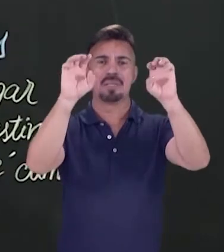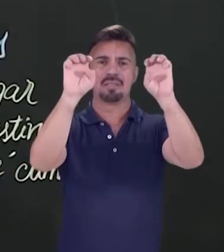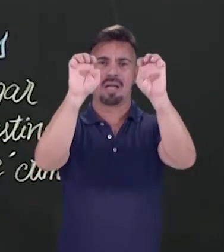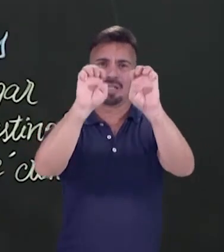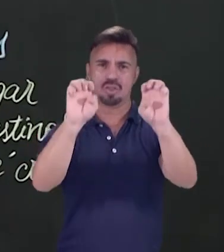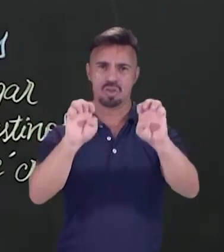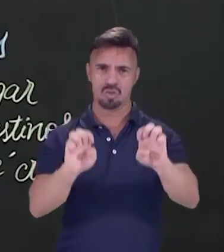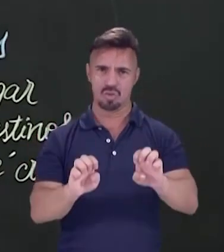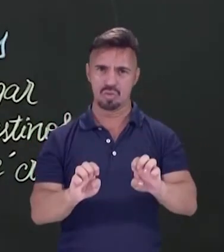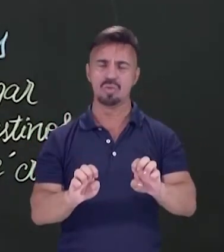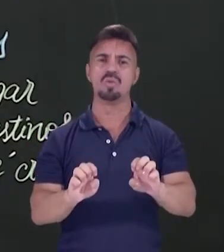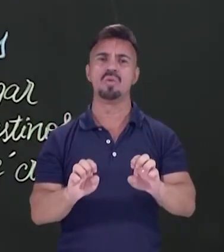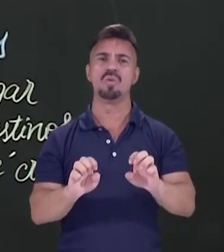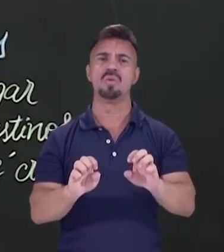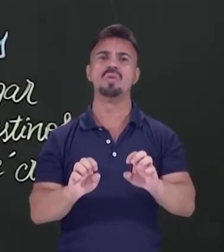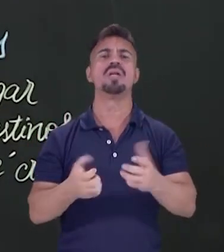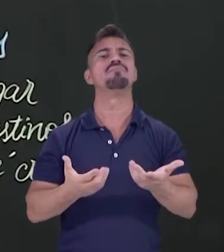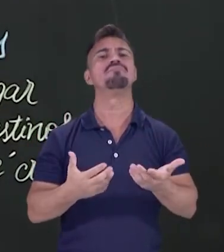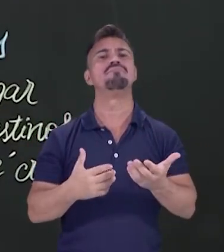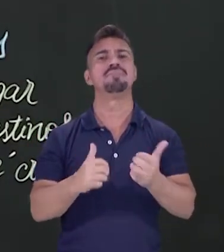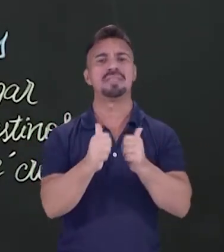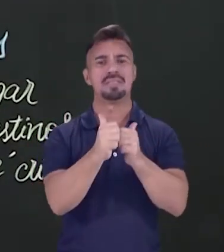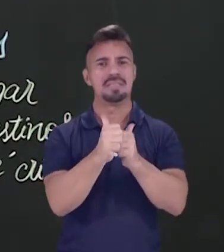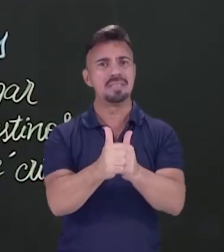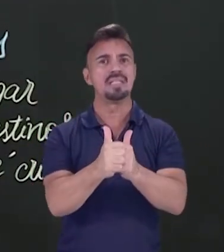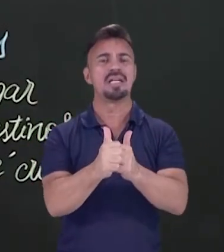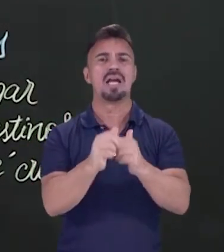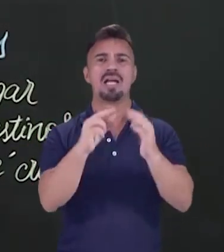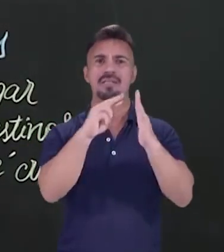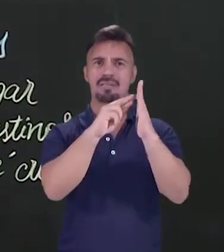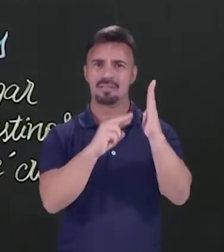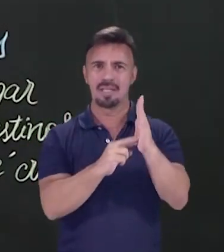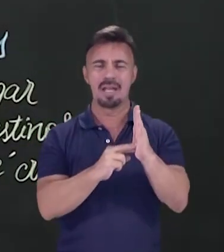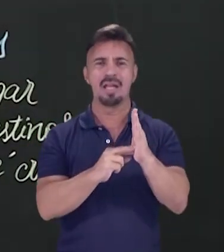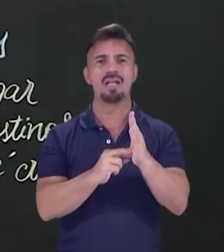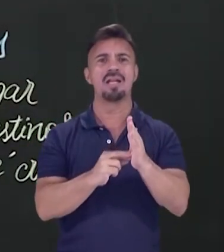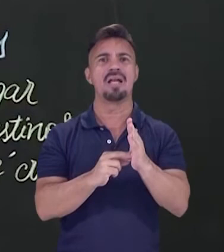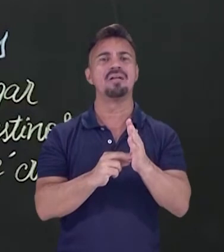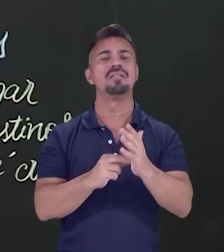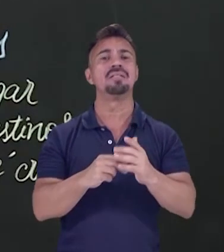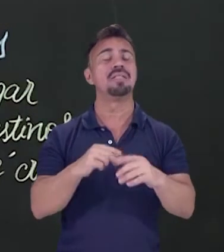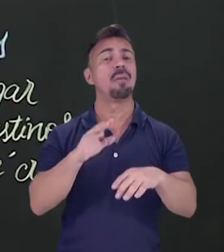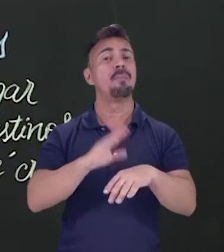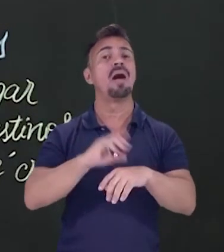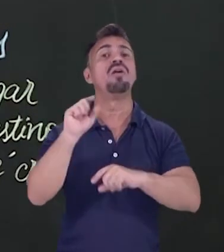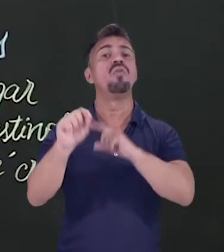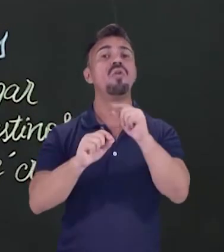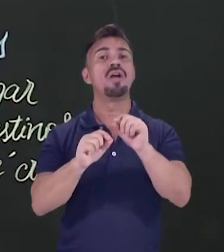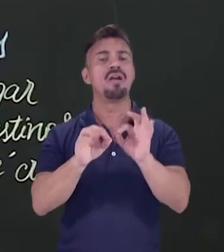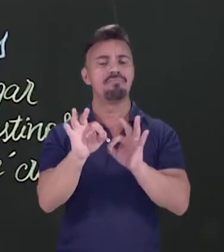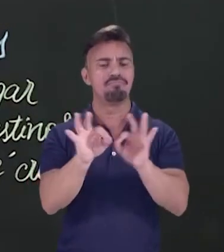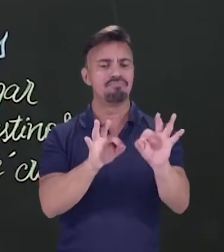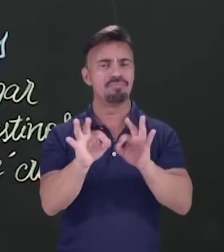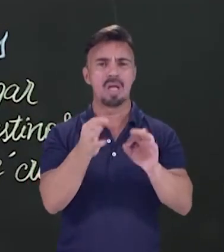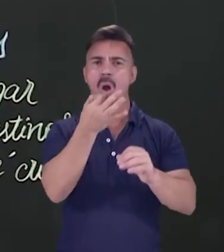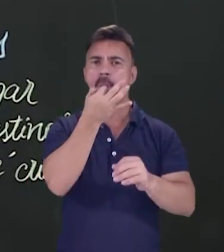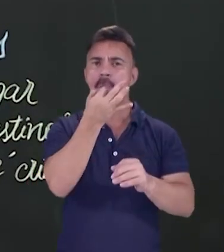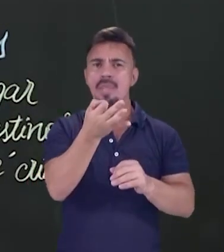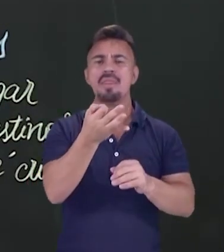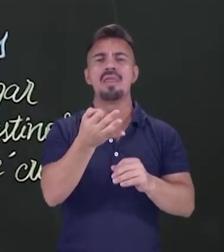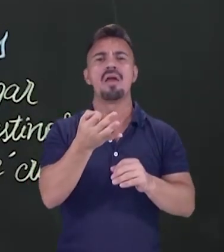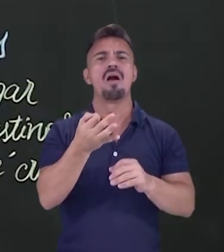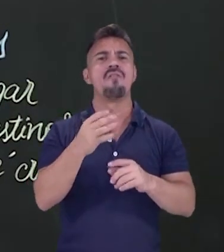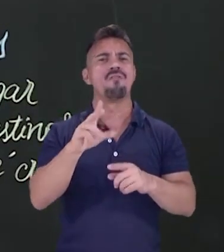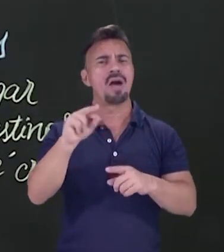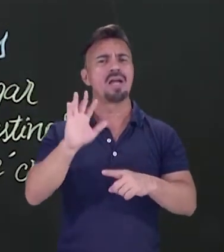estrutura, siga as dicas, pense no conteúdo e na forma e, acima de tudo, construa opiniões relevantes que vão